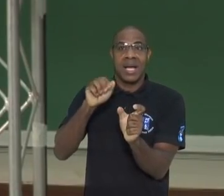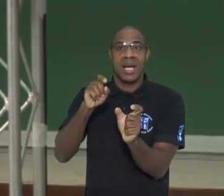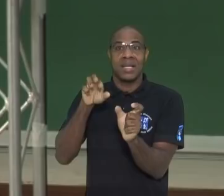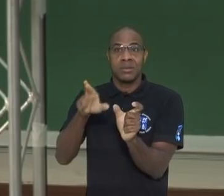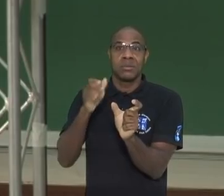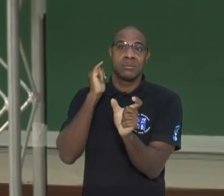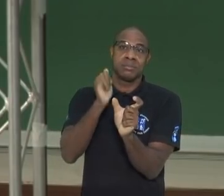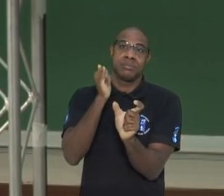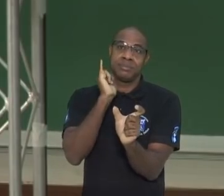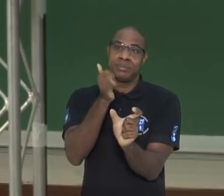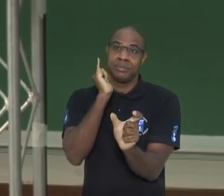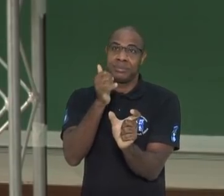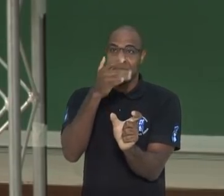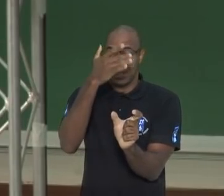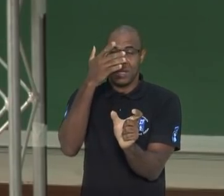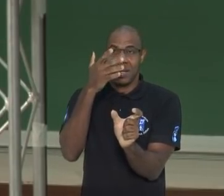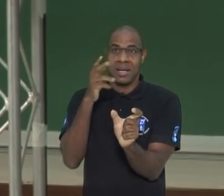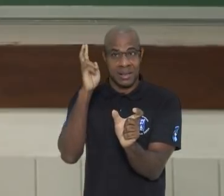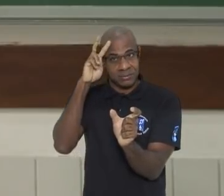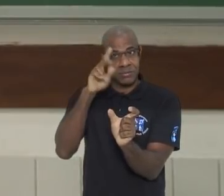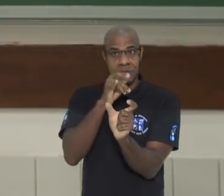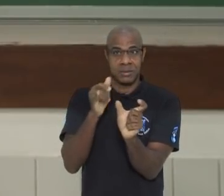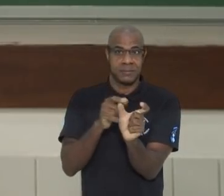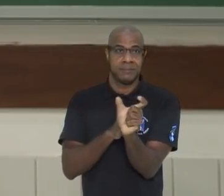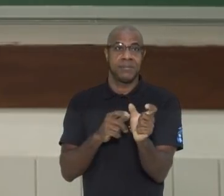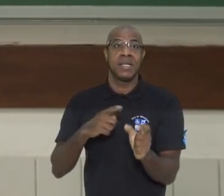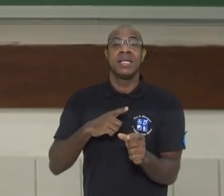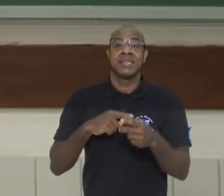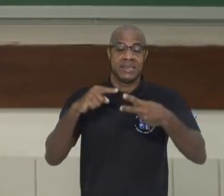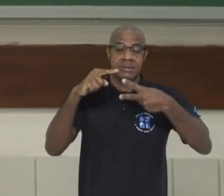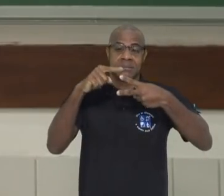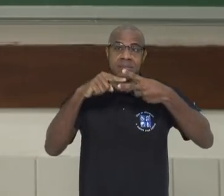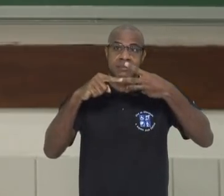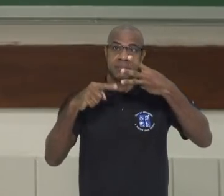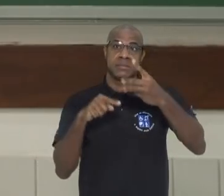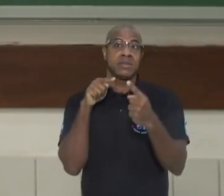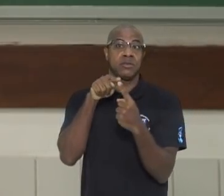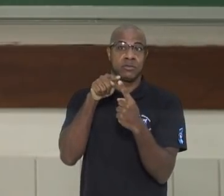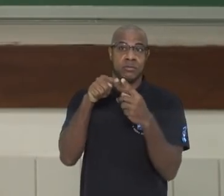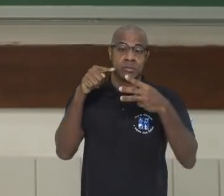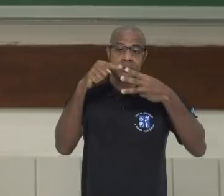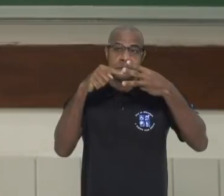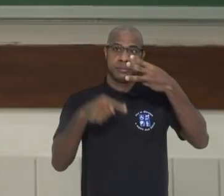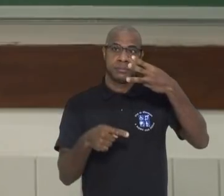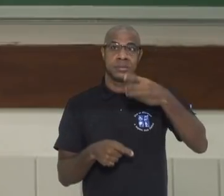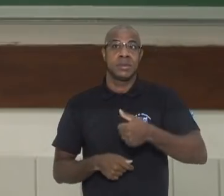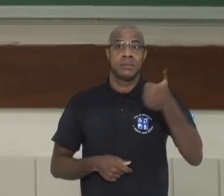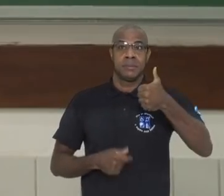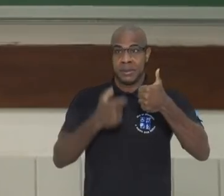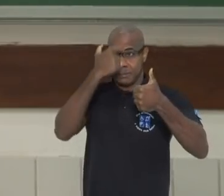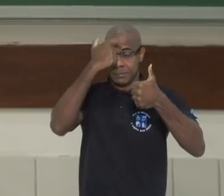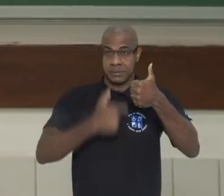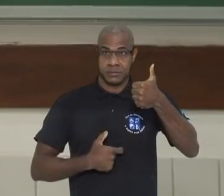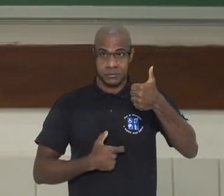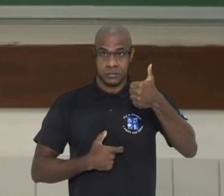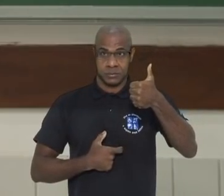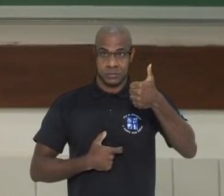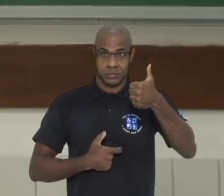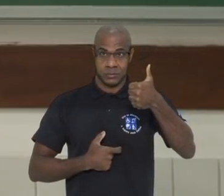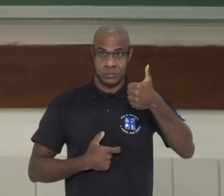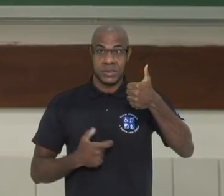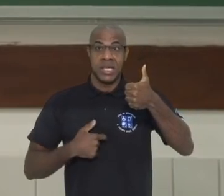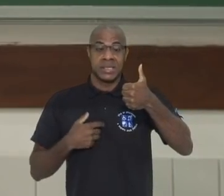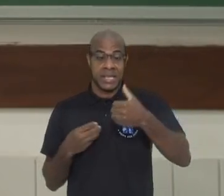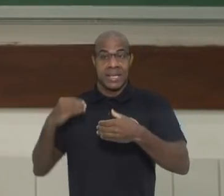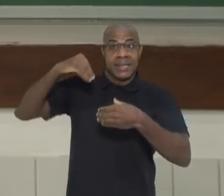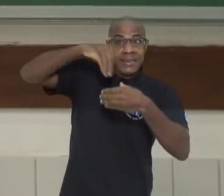história. Existe 3 tipos de narrador. O narrador em primeira pessoa, que ele